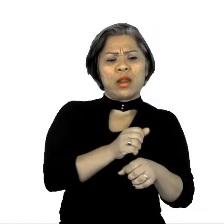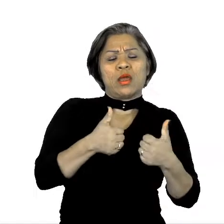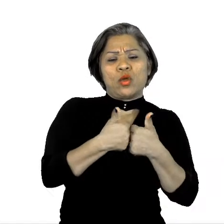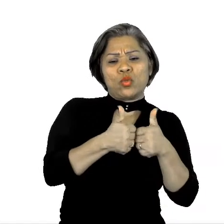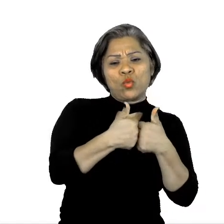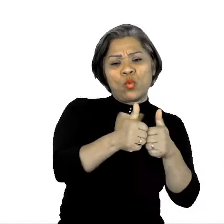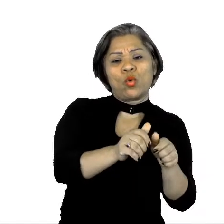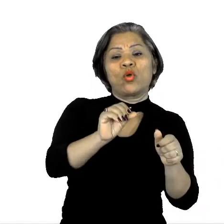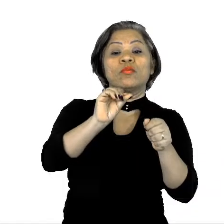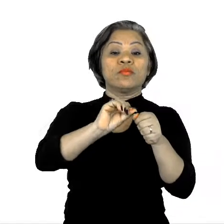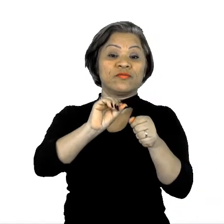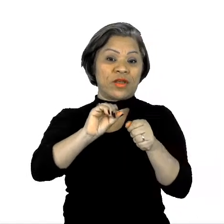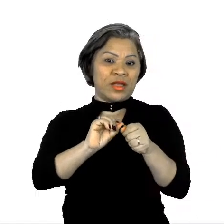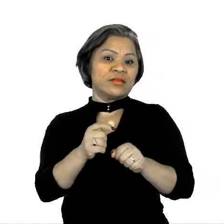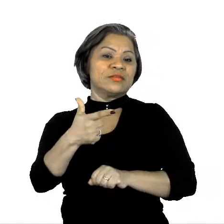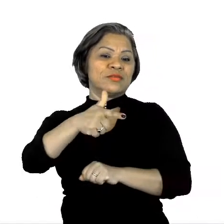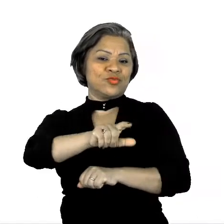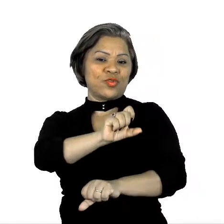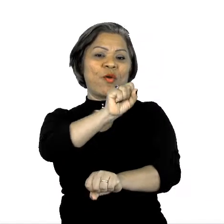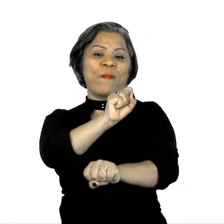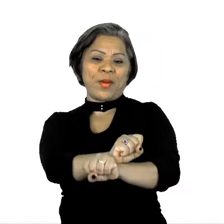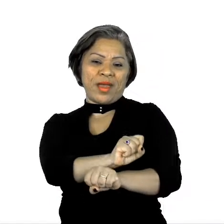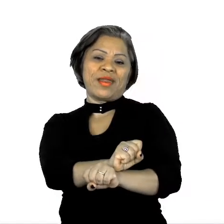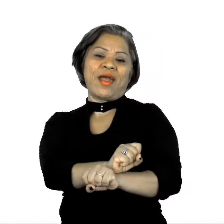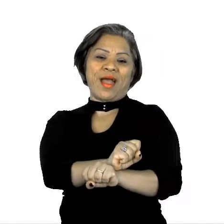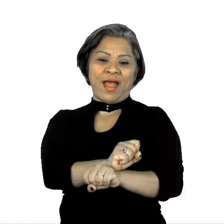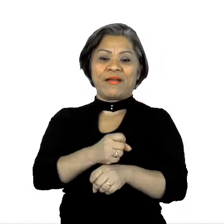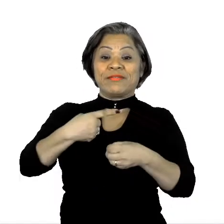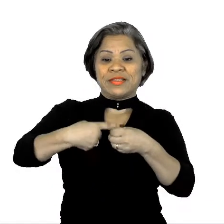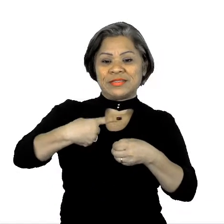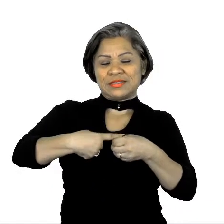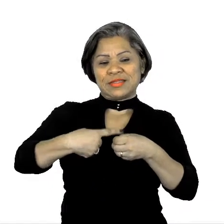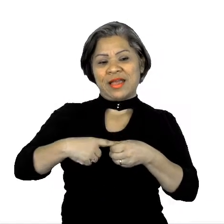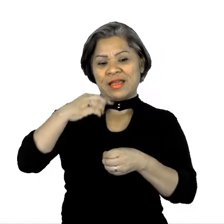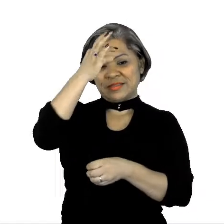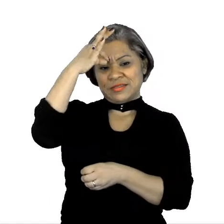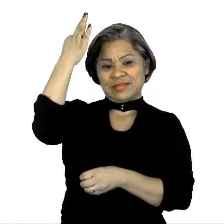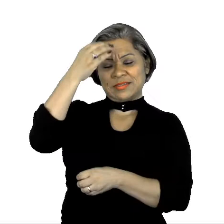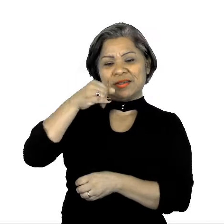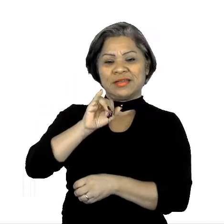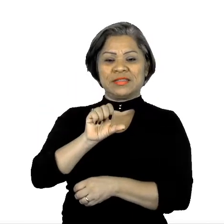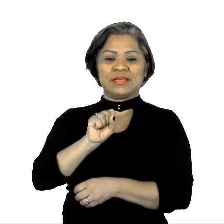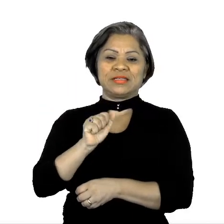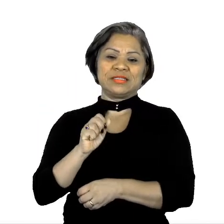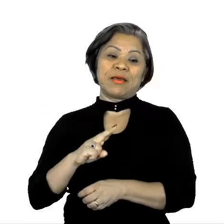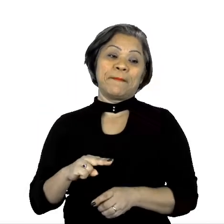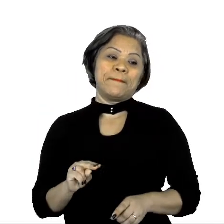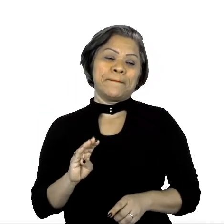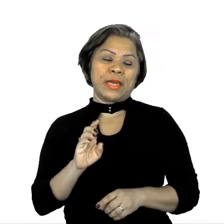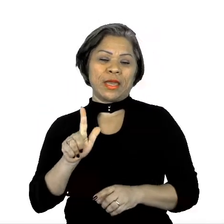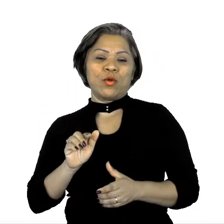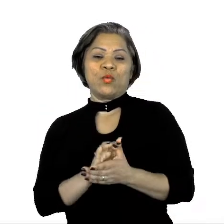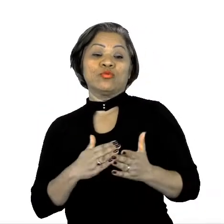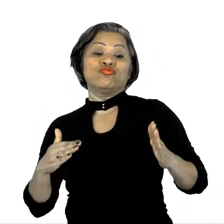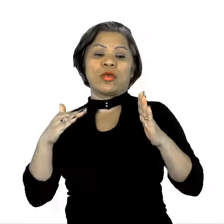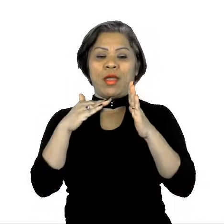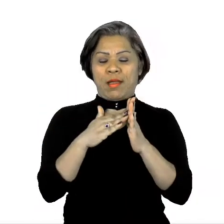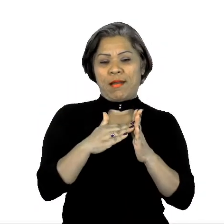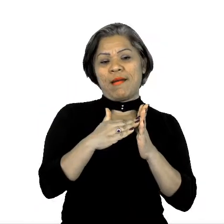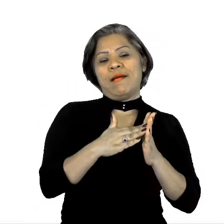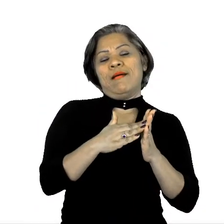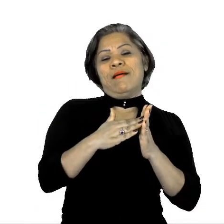no Rancho Pamonha, em Santa Isabel, e chegando na escola às 20h45, onde a diretora,